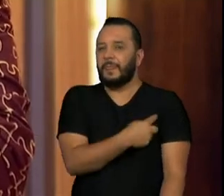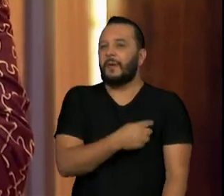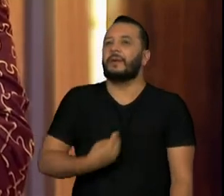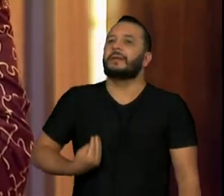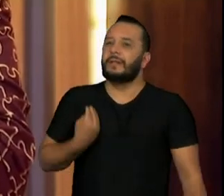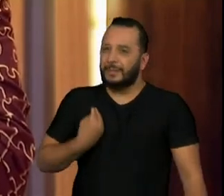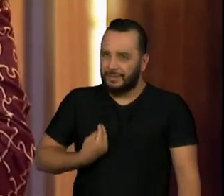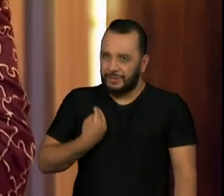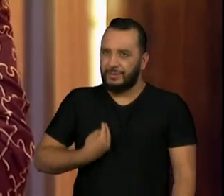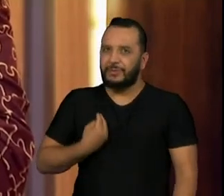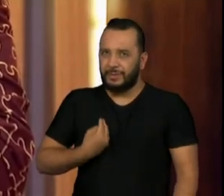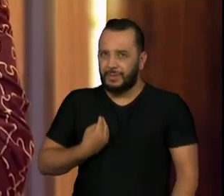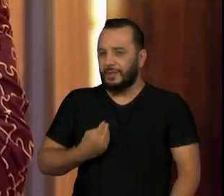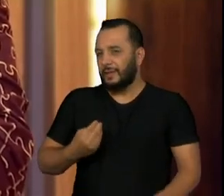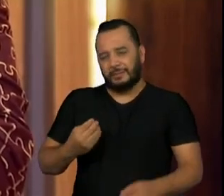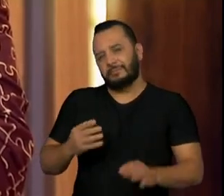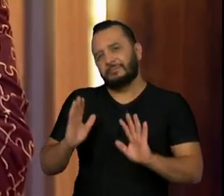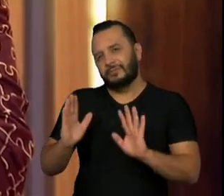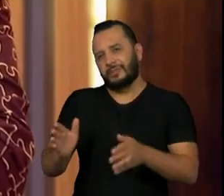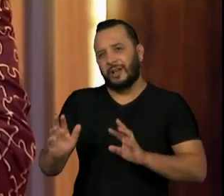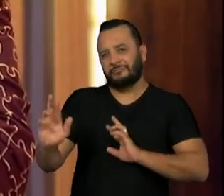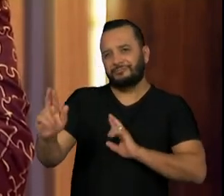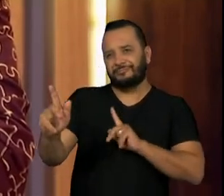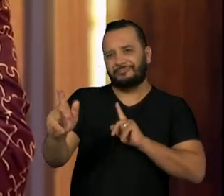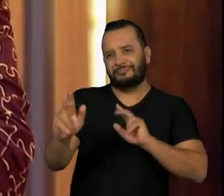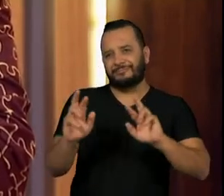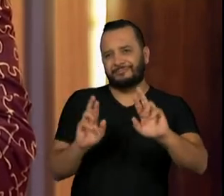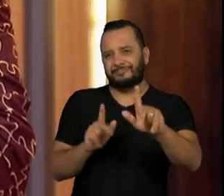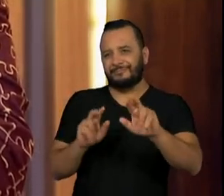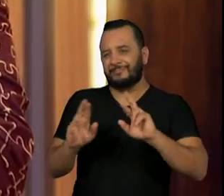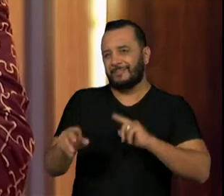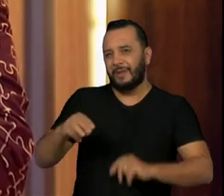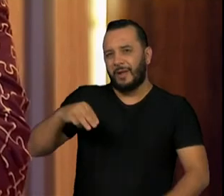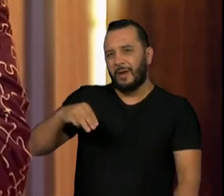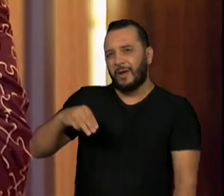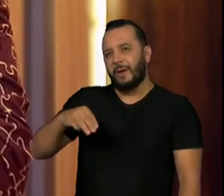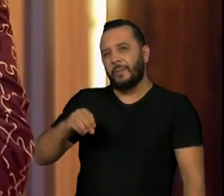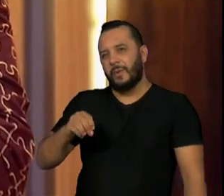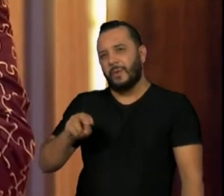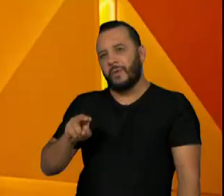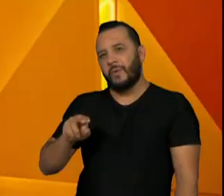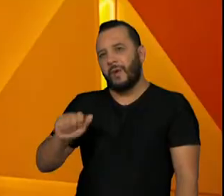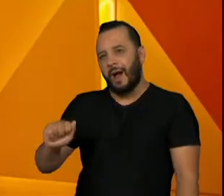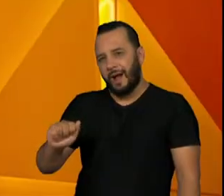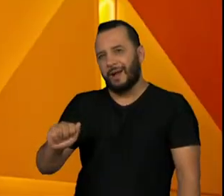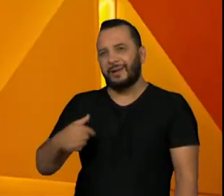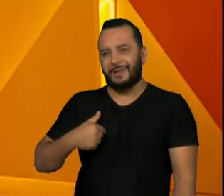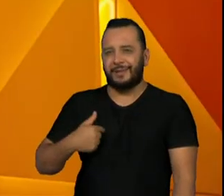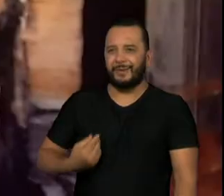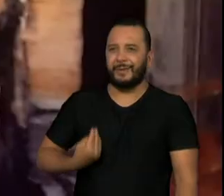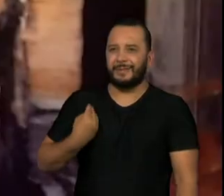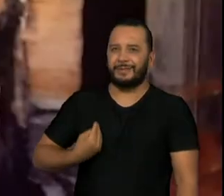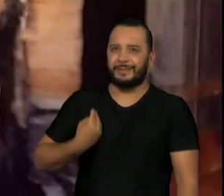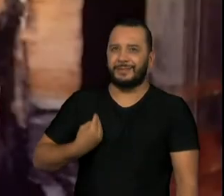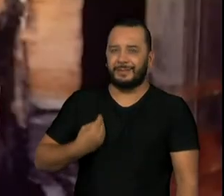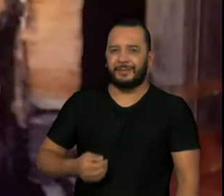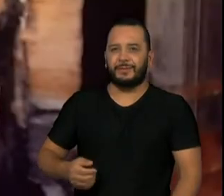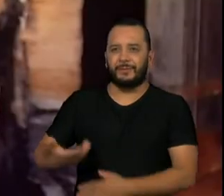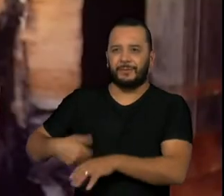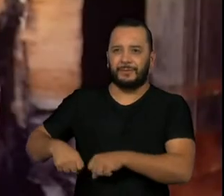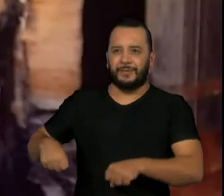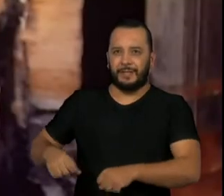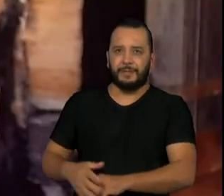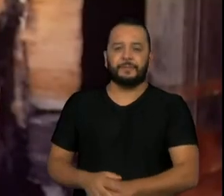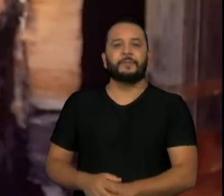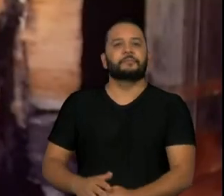existir com todas as nossas diferenças. Moa, eu existo. Frei Davi. Eu